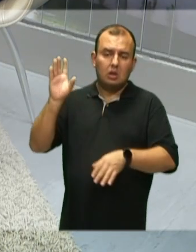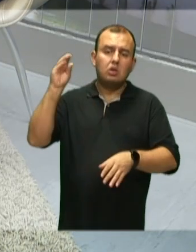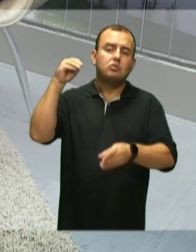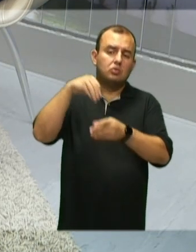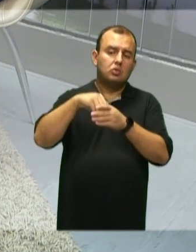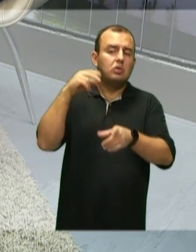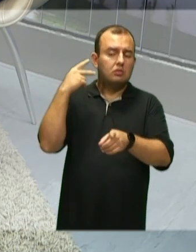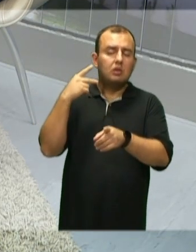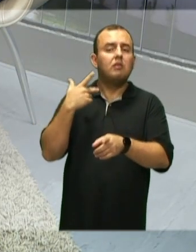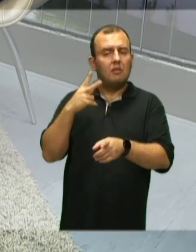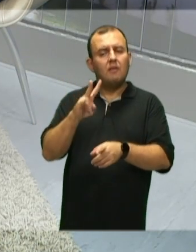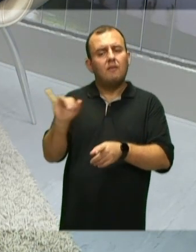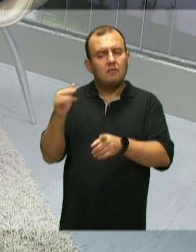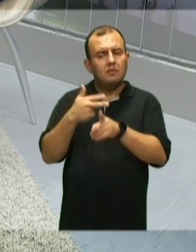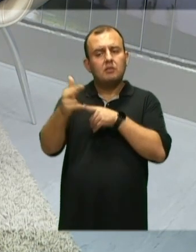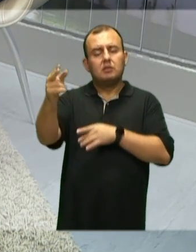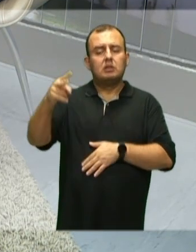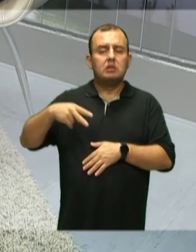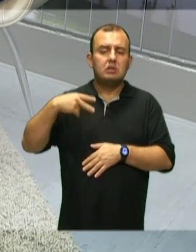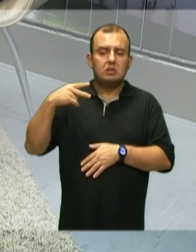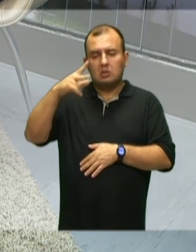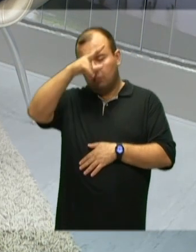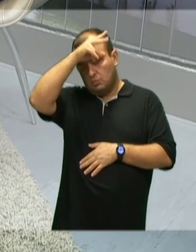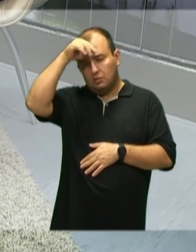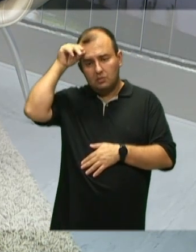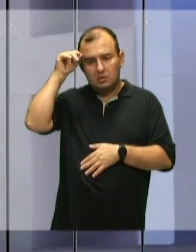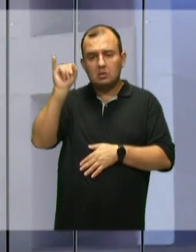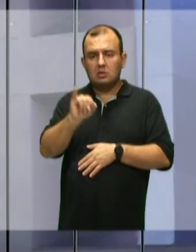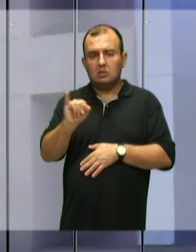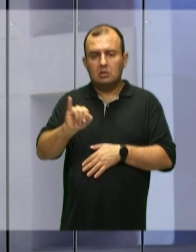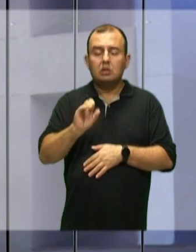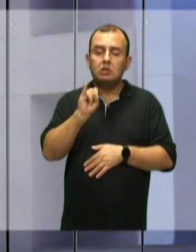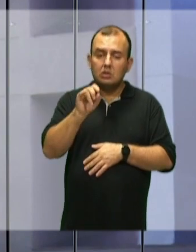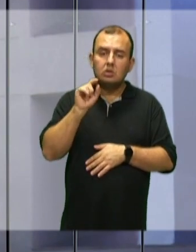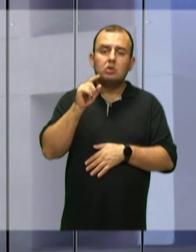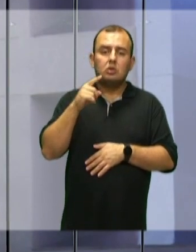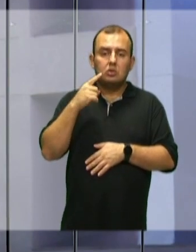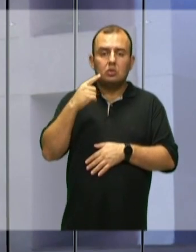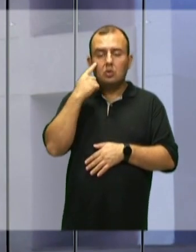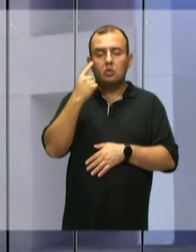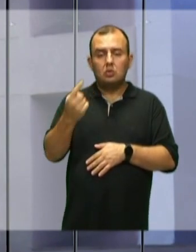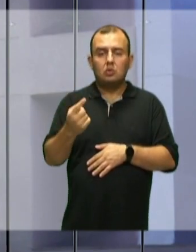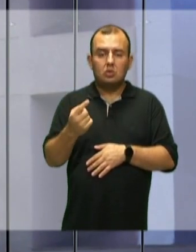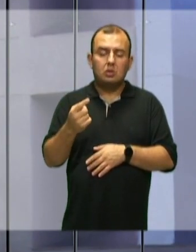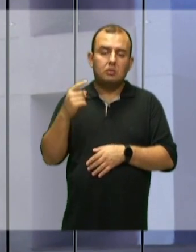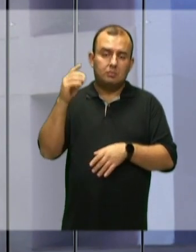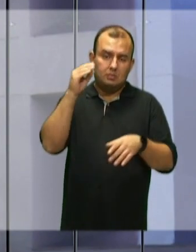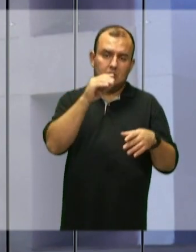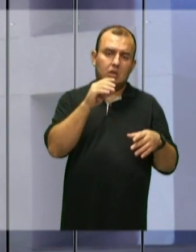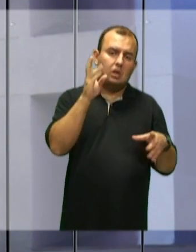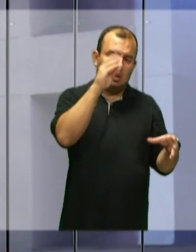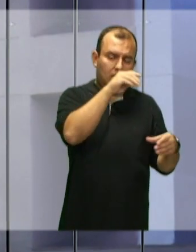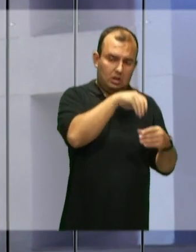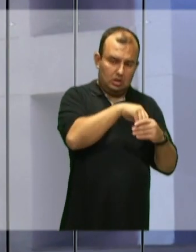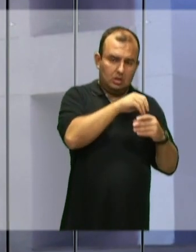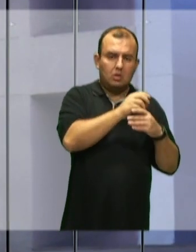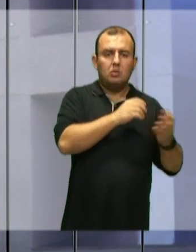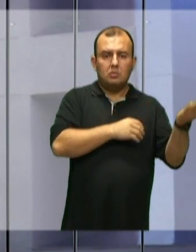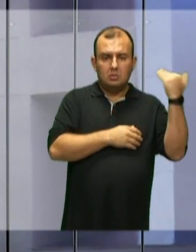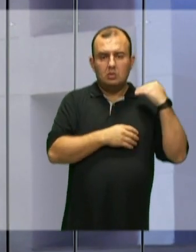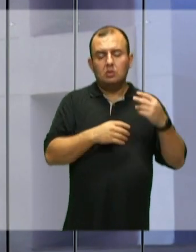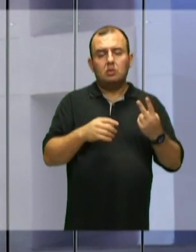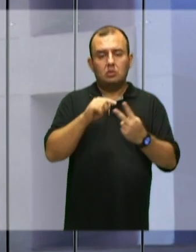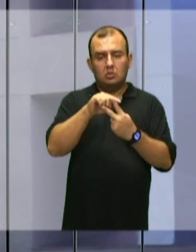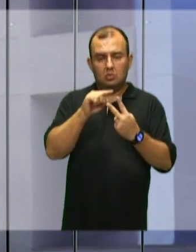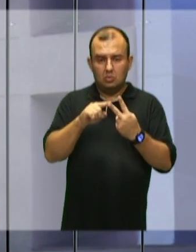tji ou é o mais preferido para chegar a prefit tji se a gente olhar para eleições eleições passadas né a gente sempre teve duas pessoas que